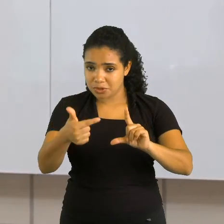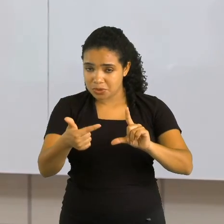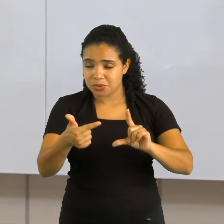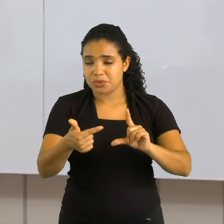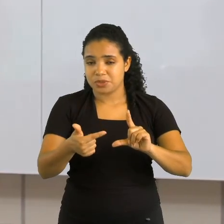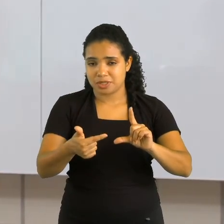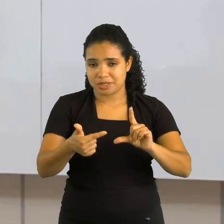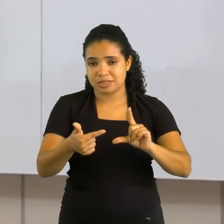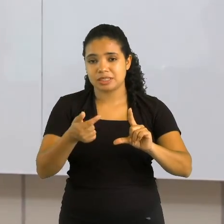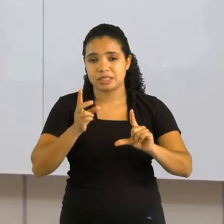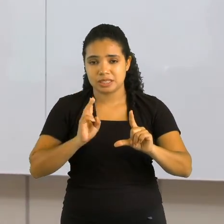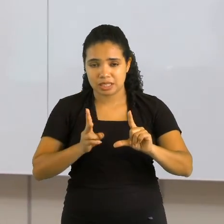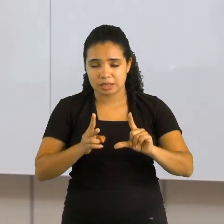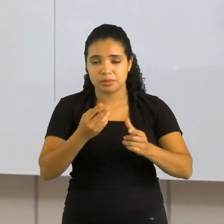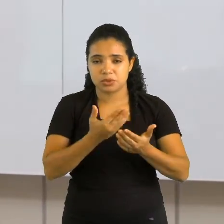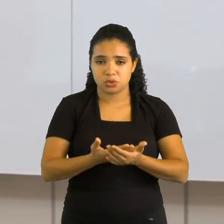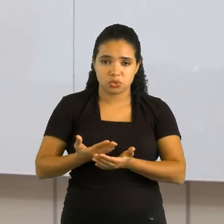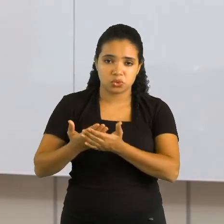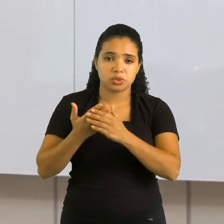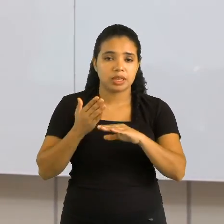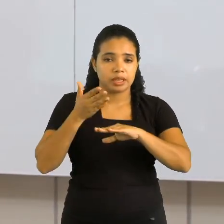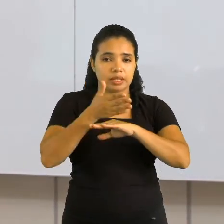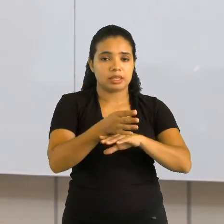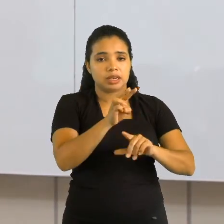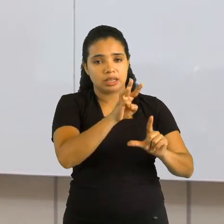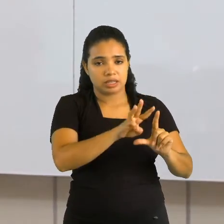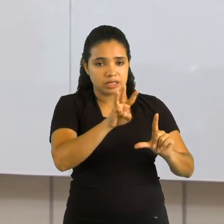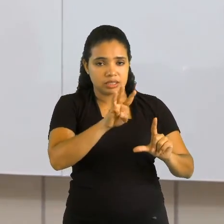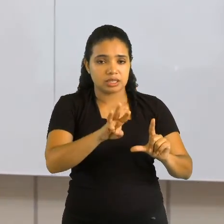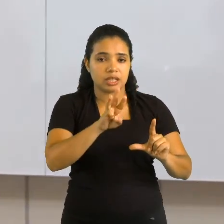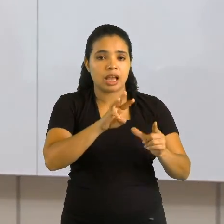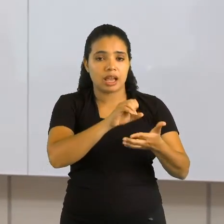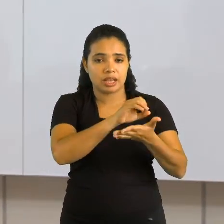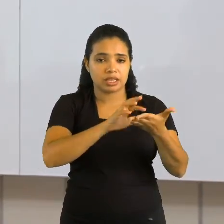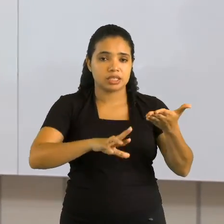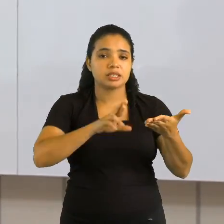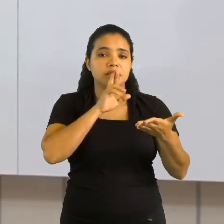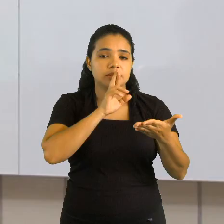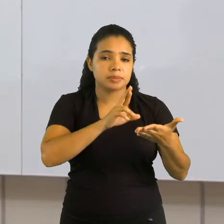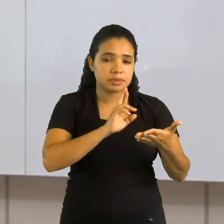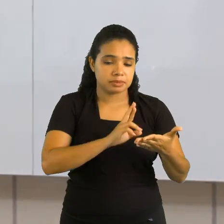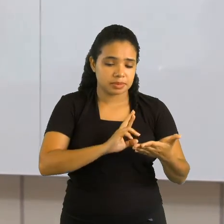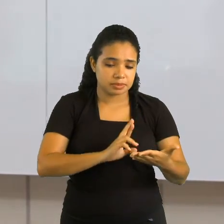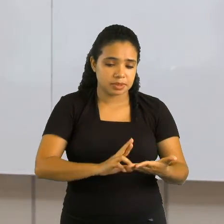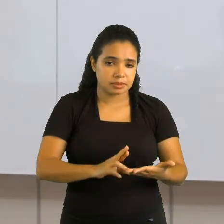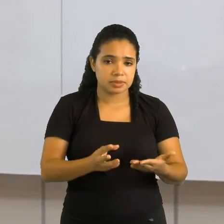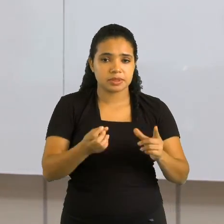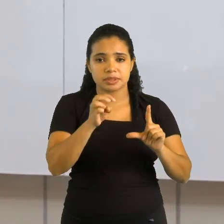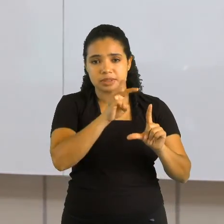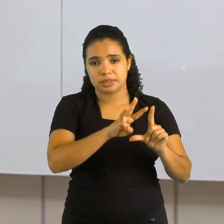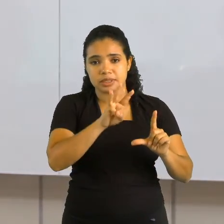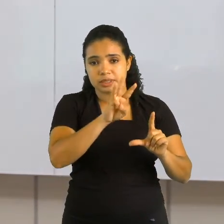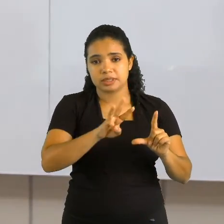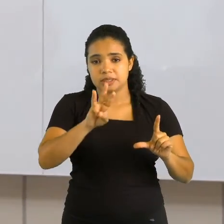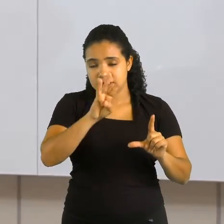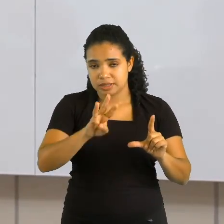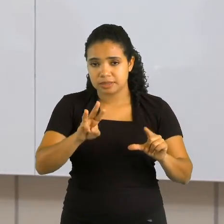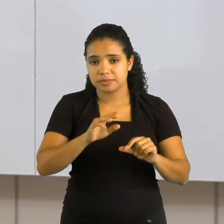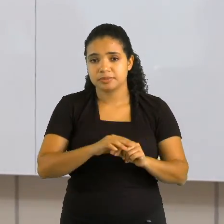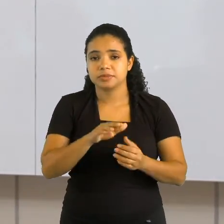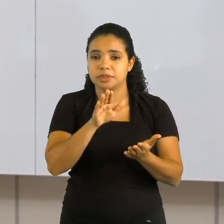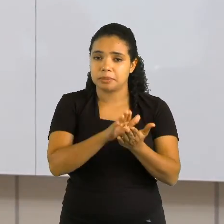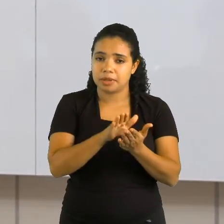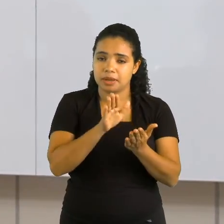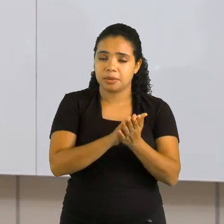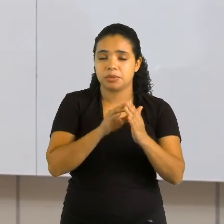tá? Entrar na plataforma, responder as atividadezinhas que estão lá na plataforma